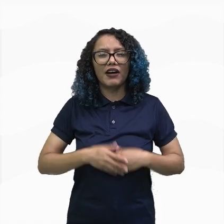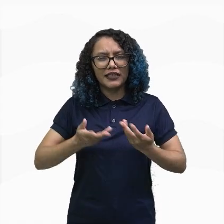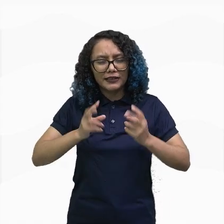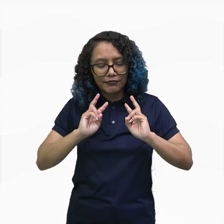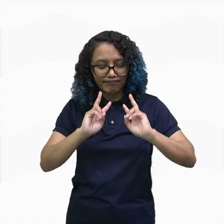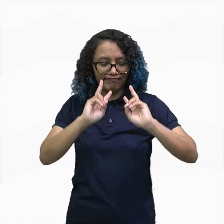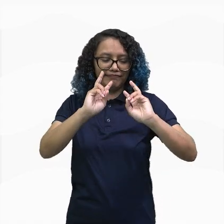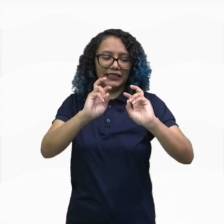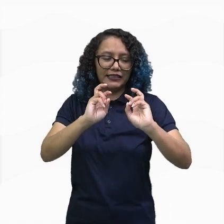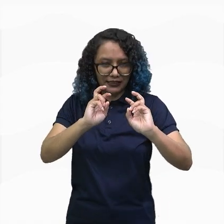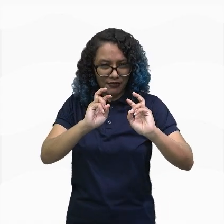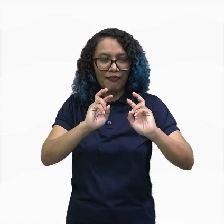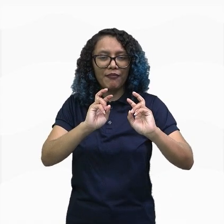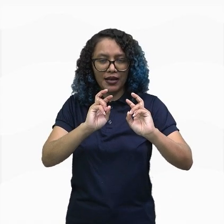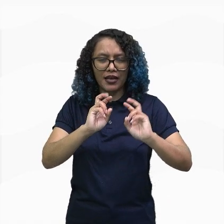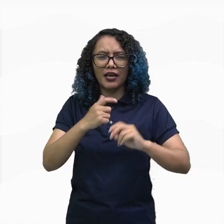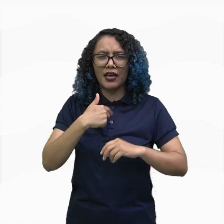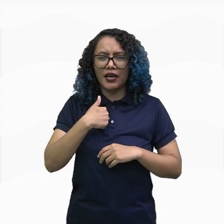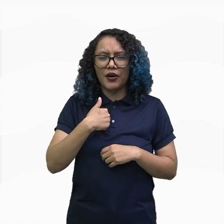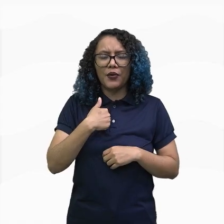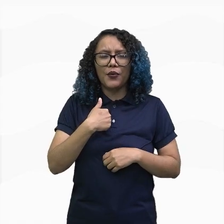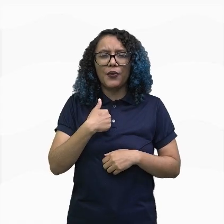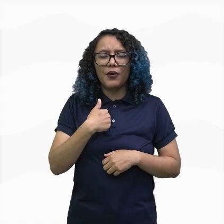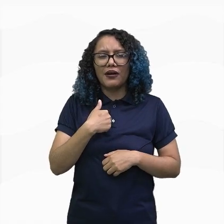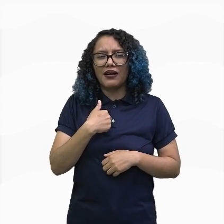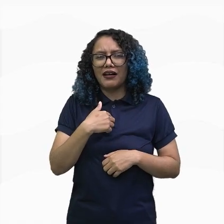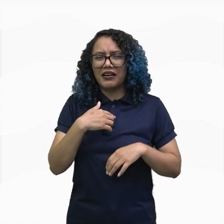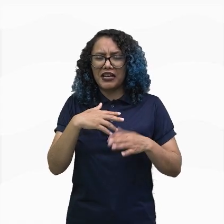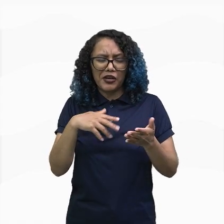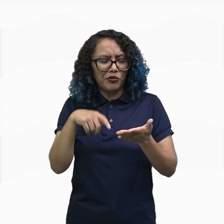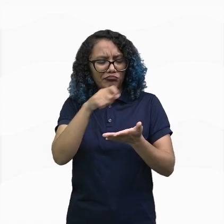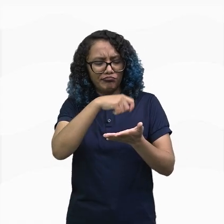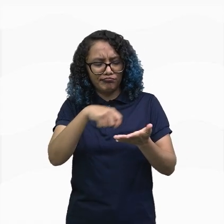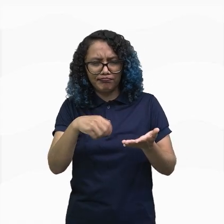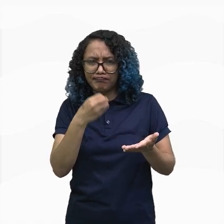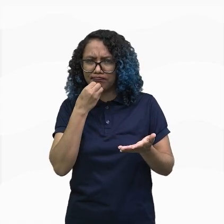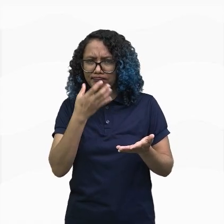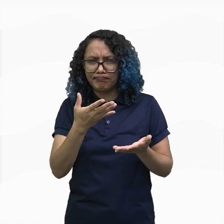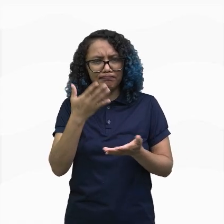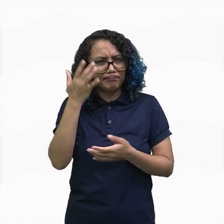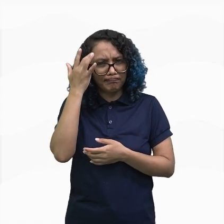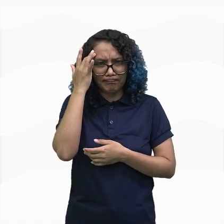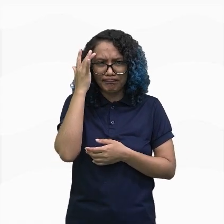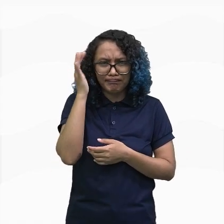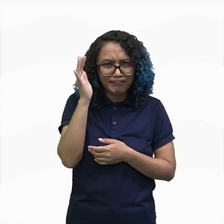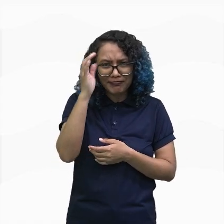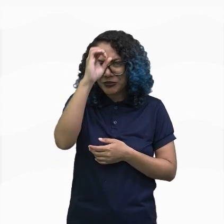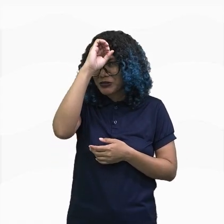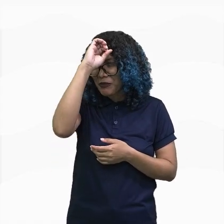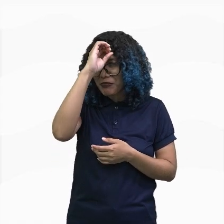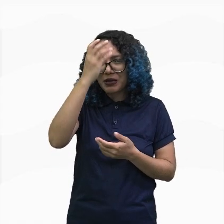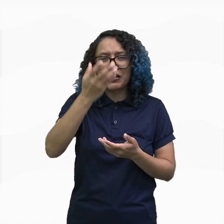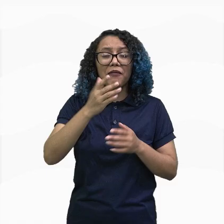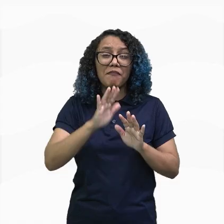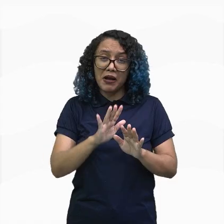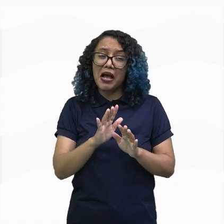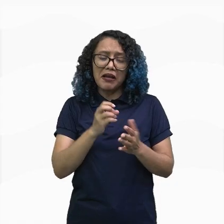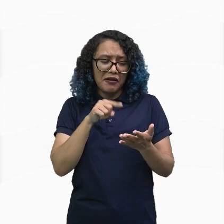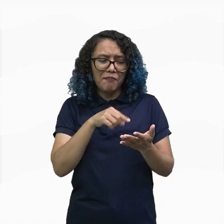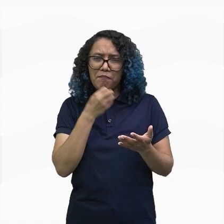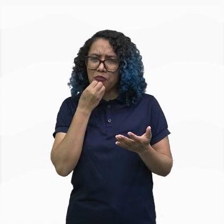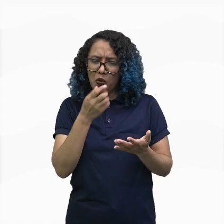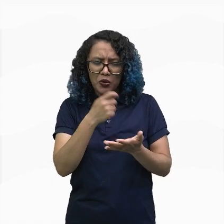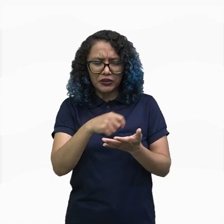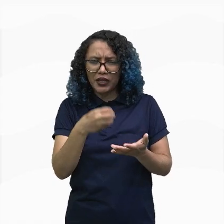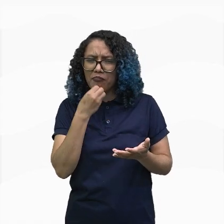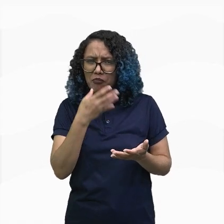descobrir, porque ele vai dizer, eu nem sabia que eu escrevia bem assim, né, quando ele começar a escrever.